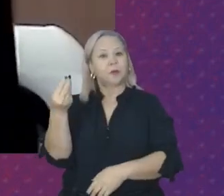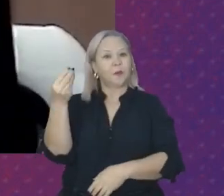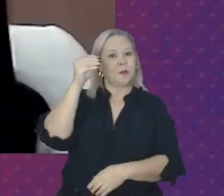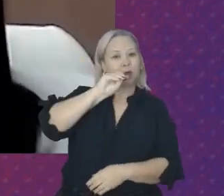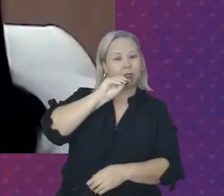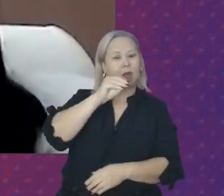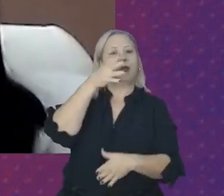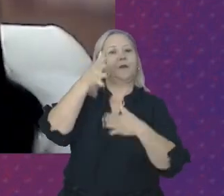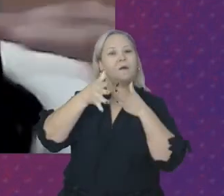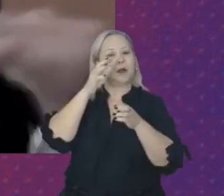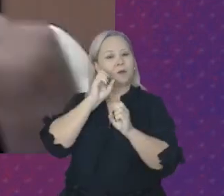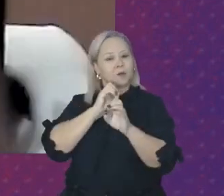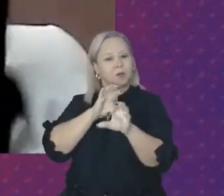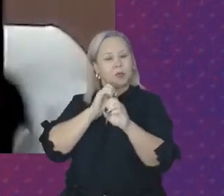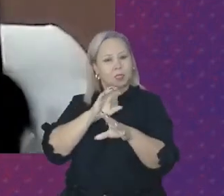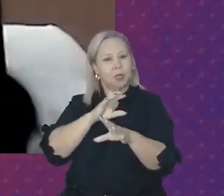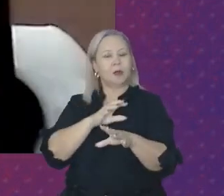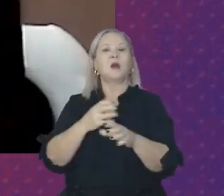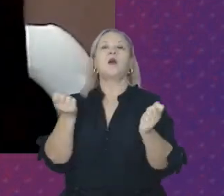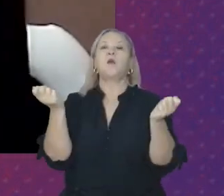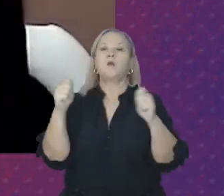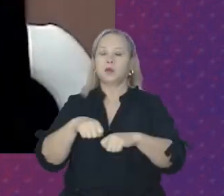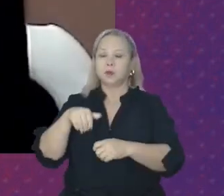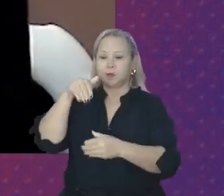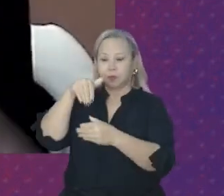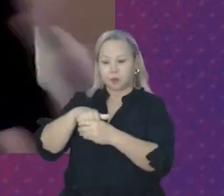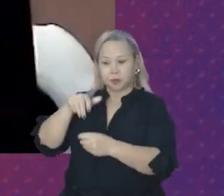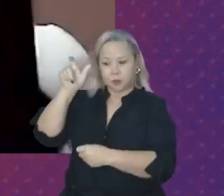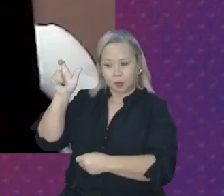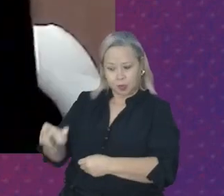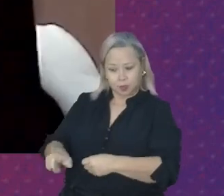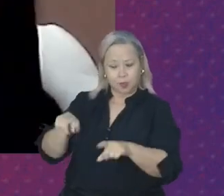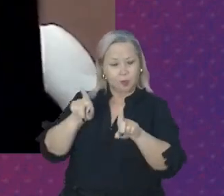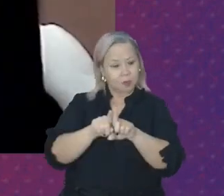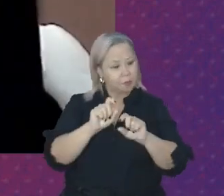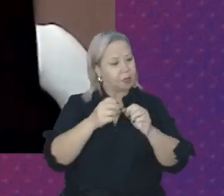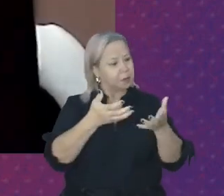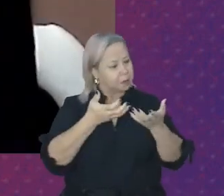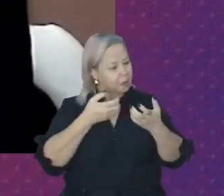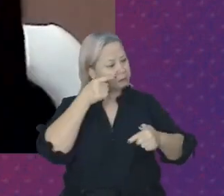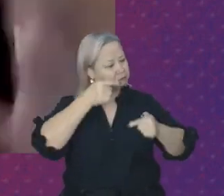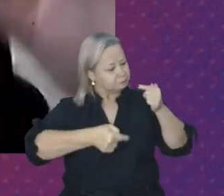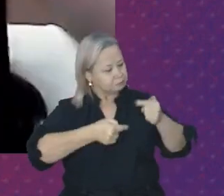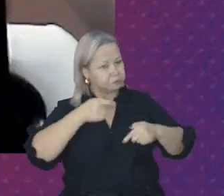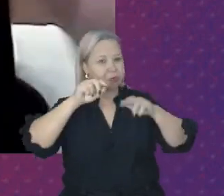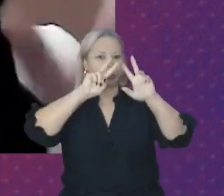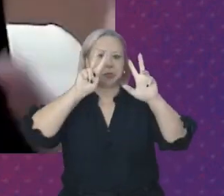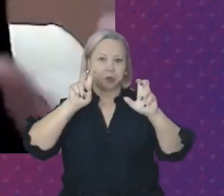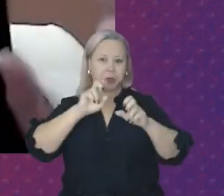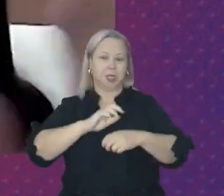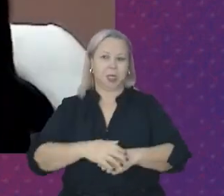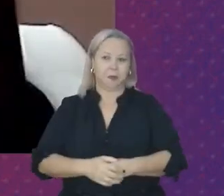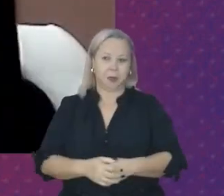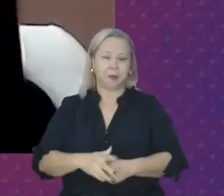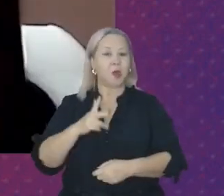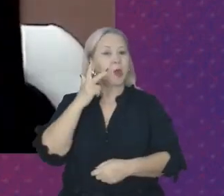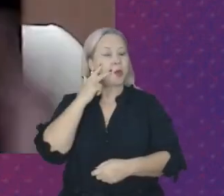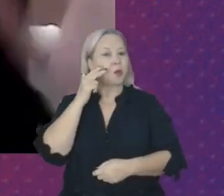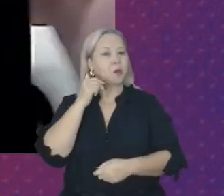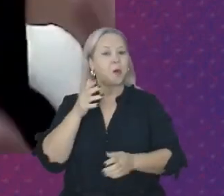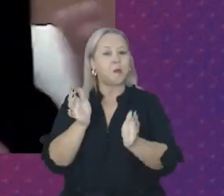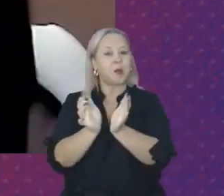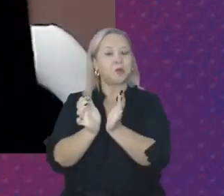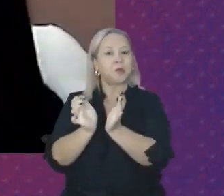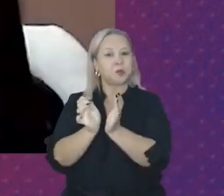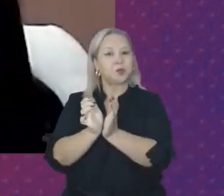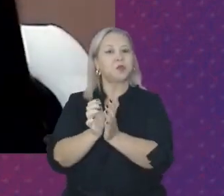destacou muito, é muito possível que o teu eleitor também queira discutir aquele tema. Normalmente, as